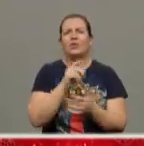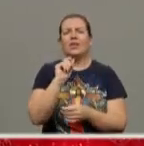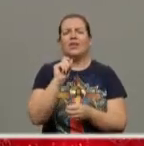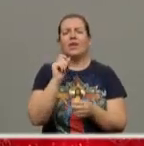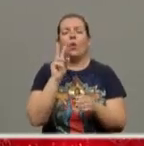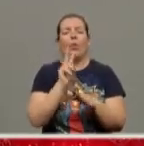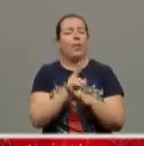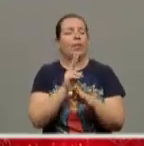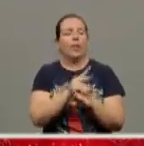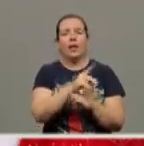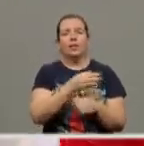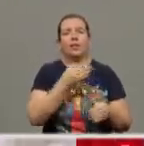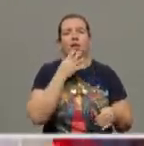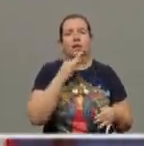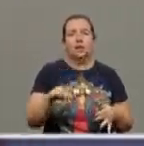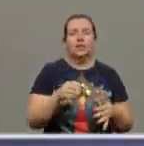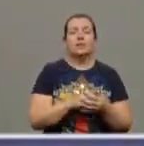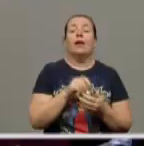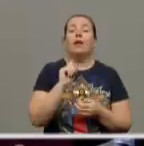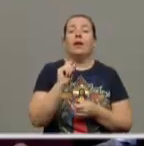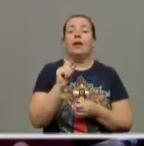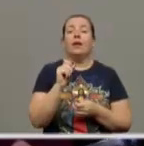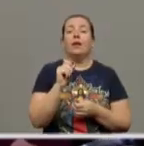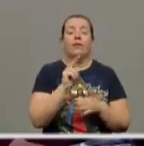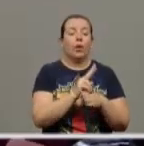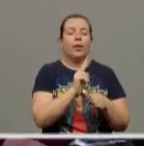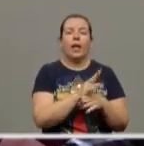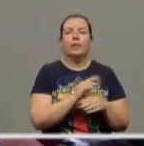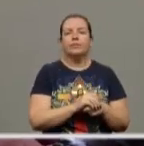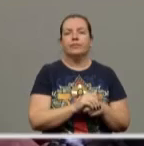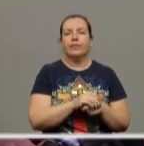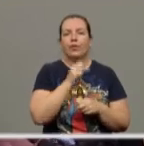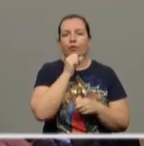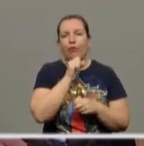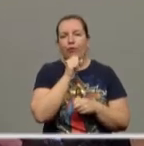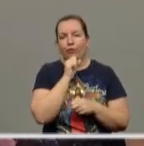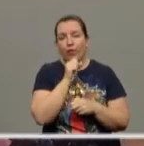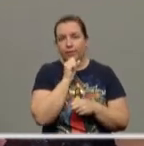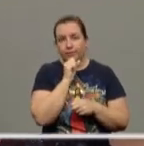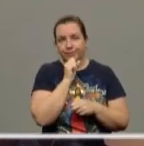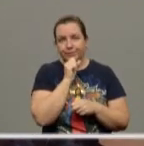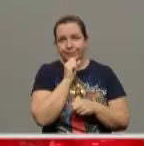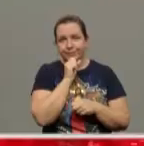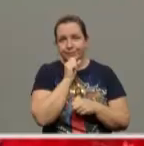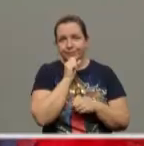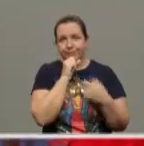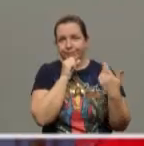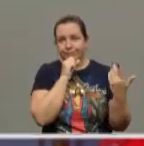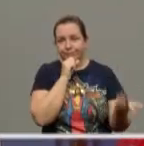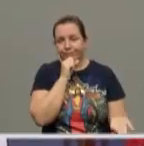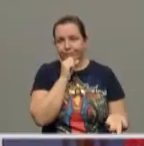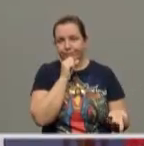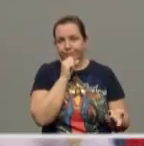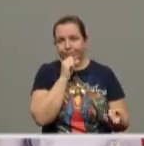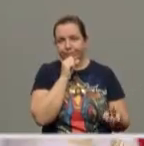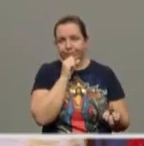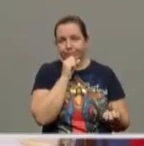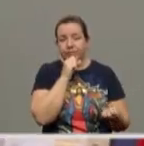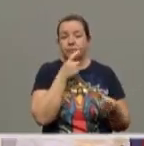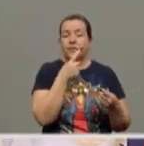nasce? Quem? É o avô e a avó. Ai, pai, mãe, fica aí porque eu tenho que